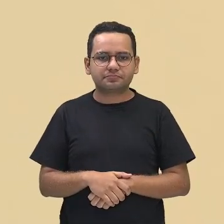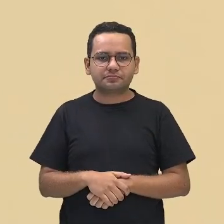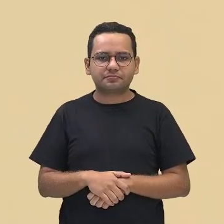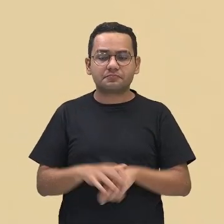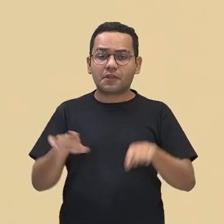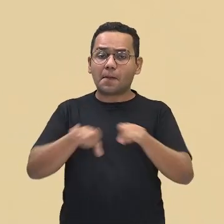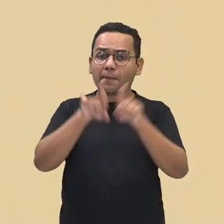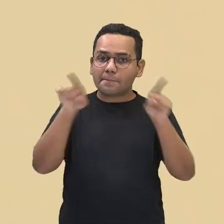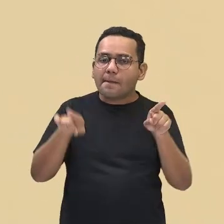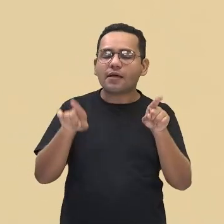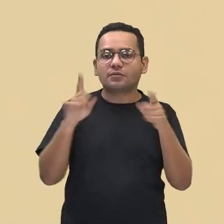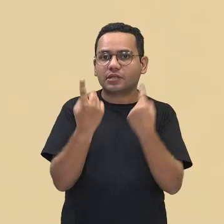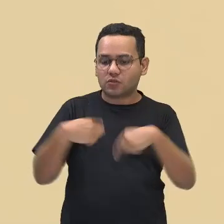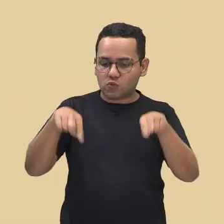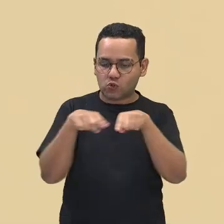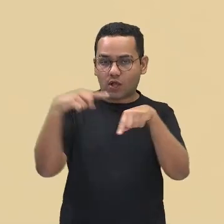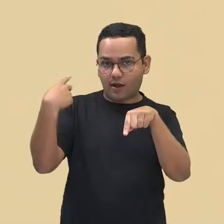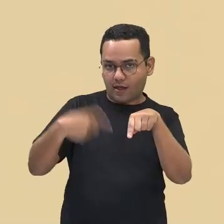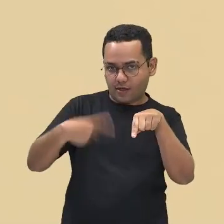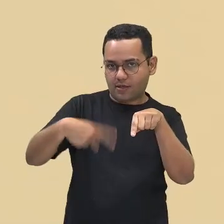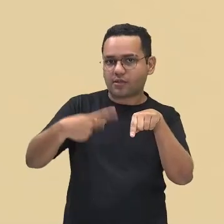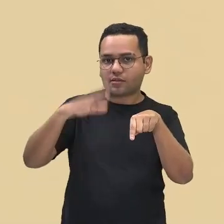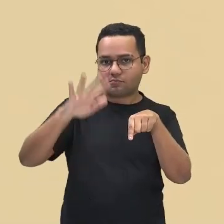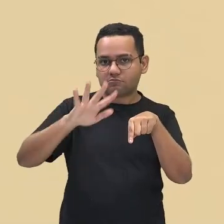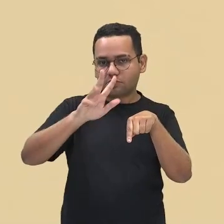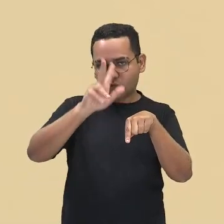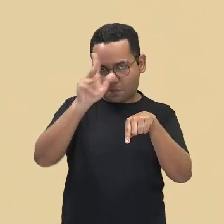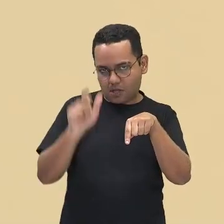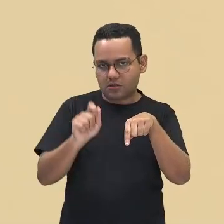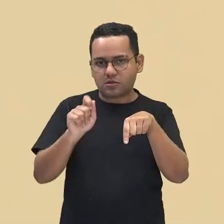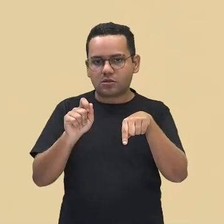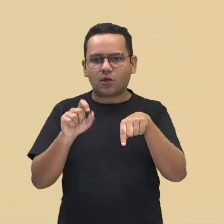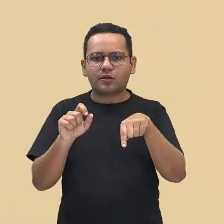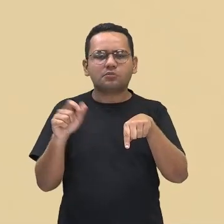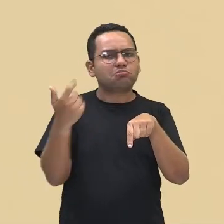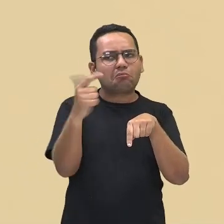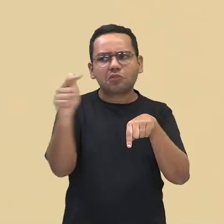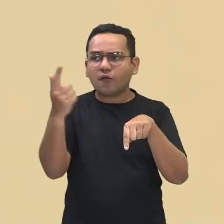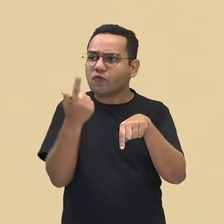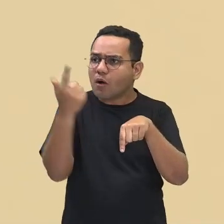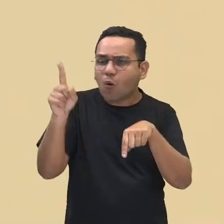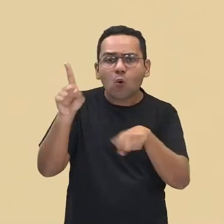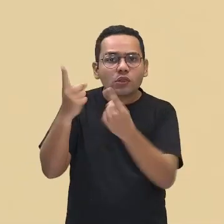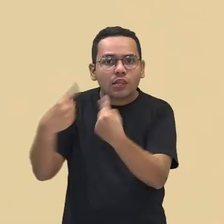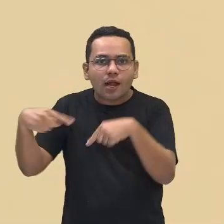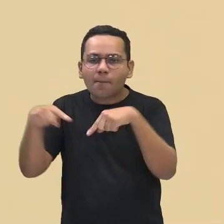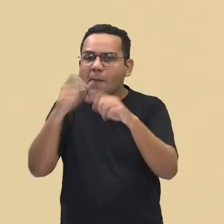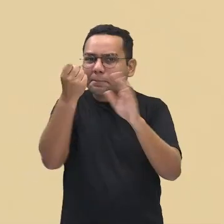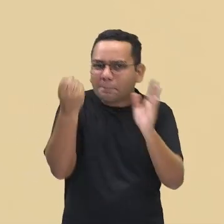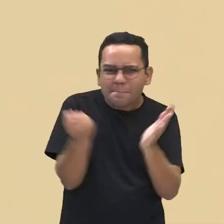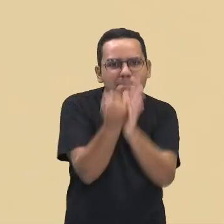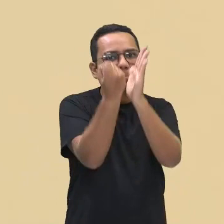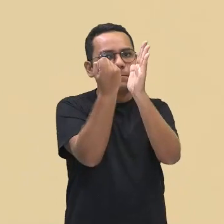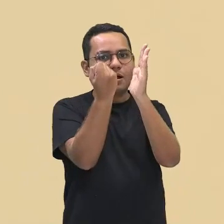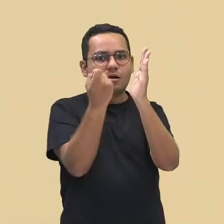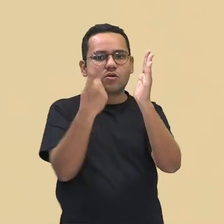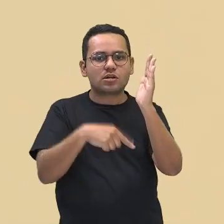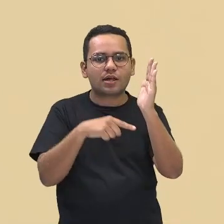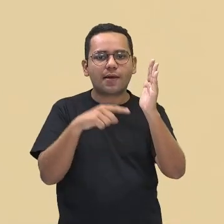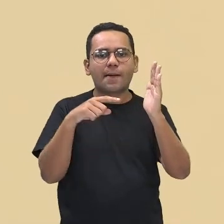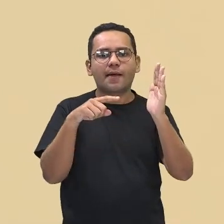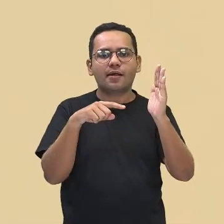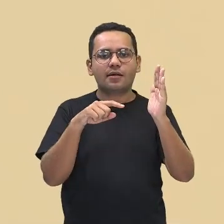do Amazonas, nenhuma música marcou tanto, segundo o poeta, né? Então, a canção,